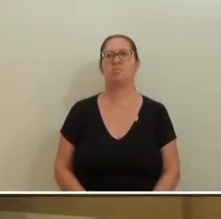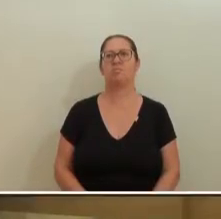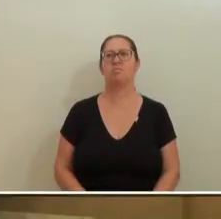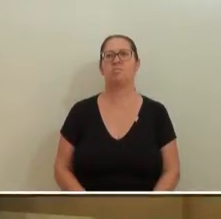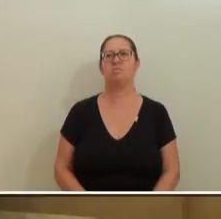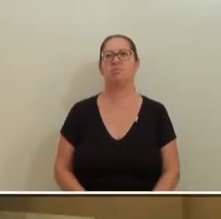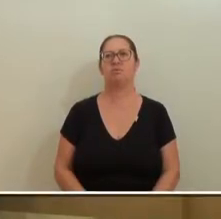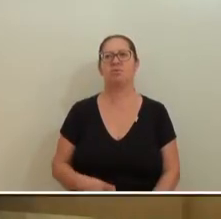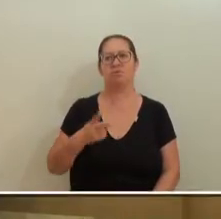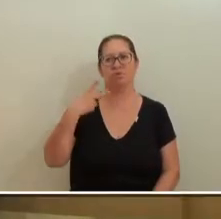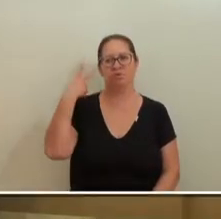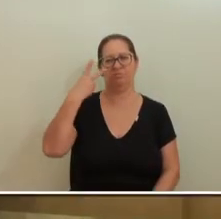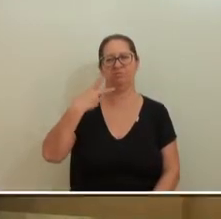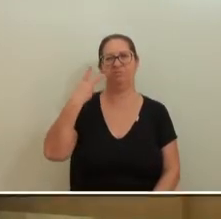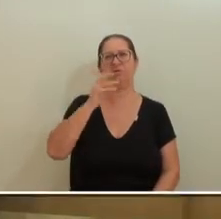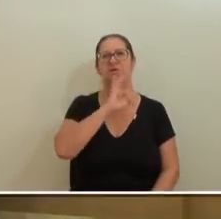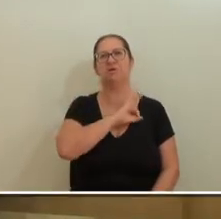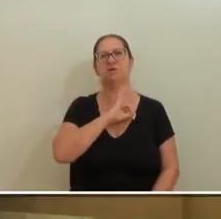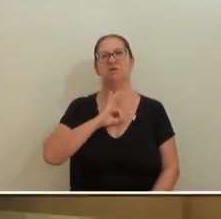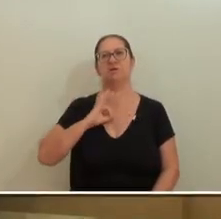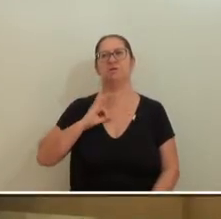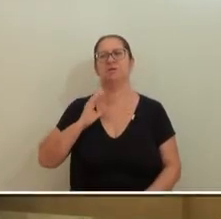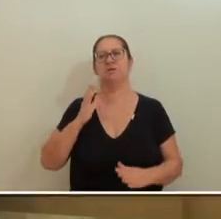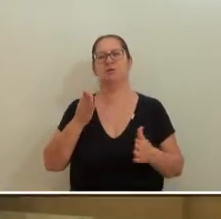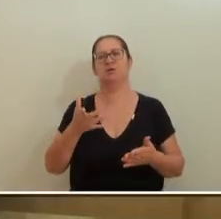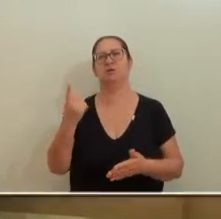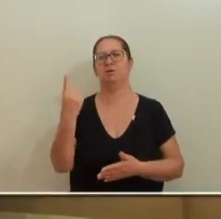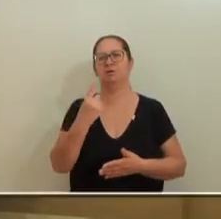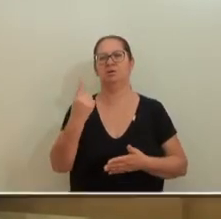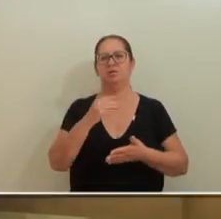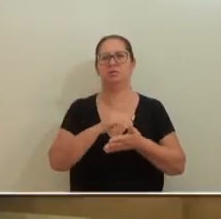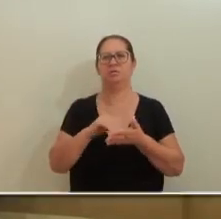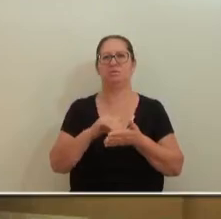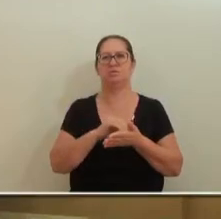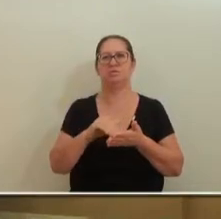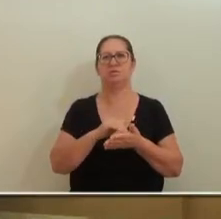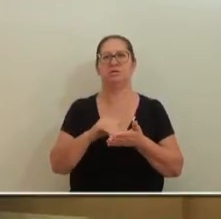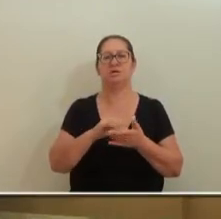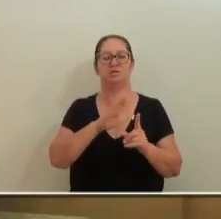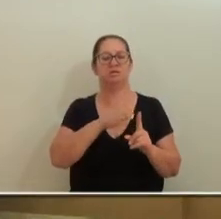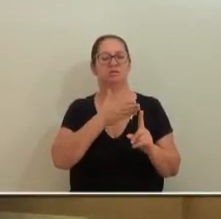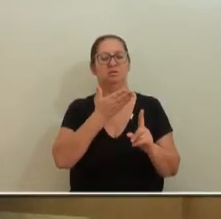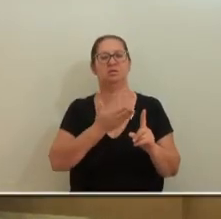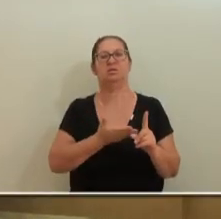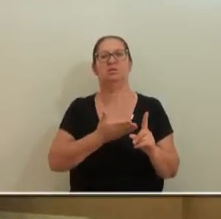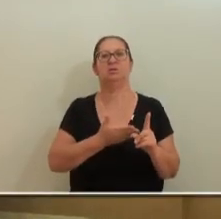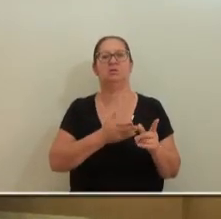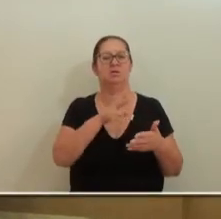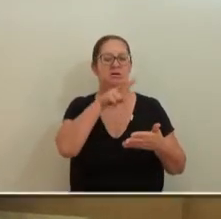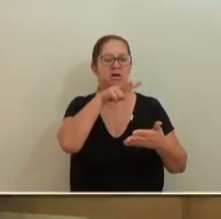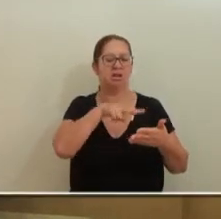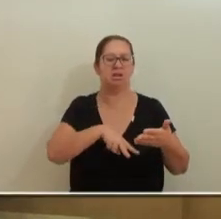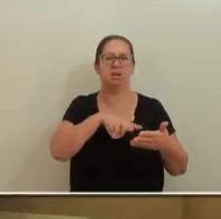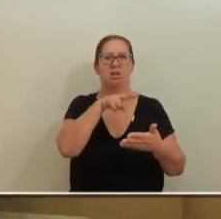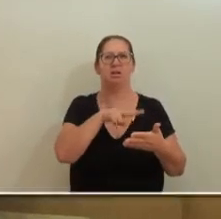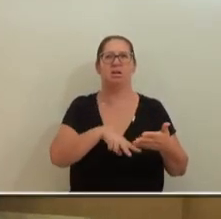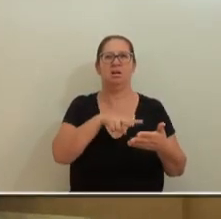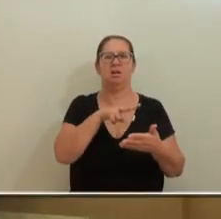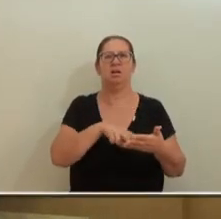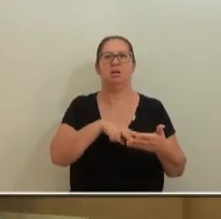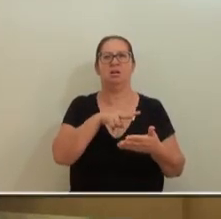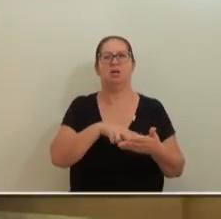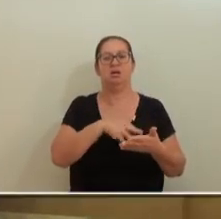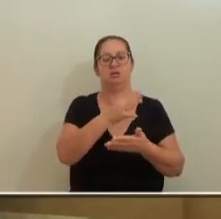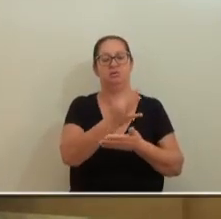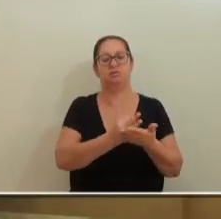Solicito a vereadora Anice Gazawi, primeira secretária ad hoc dessa solenidade, para que faça, que proceda a leitura dos termos do pergaminho